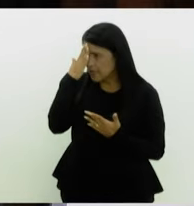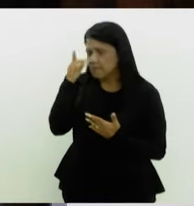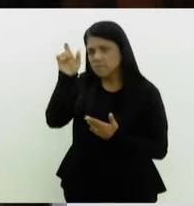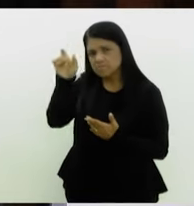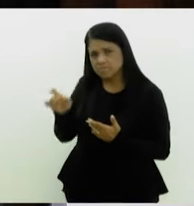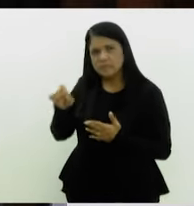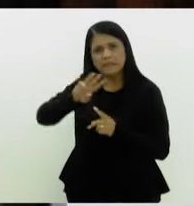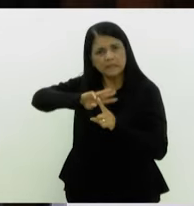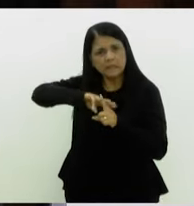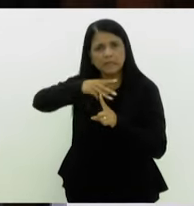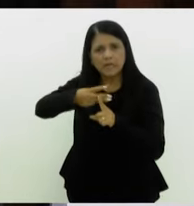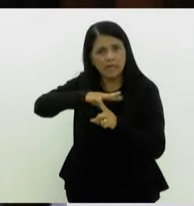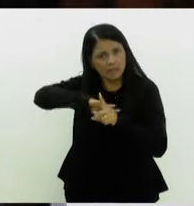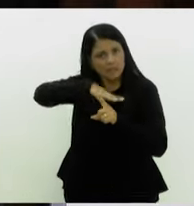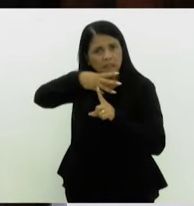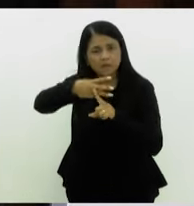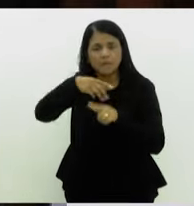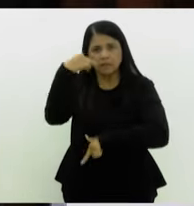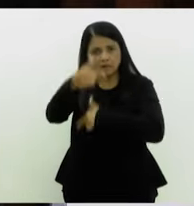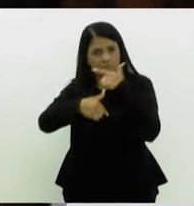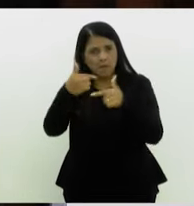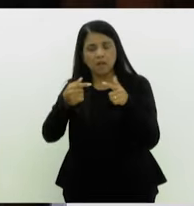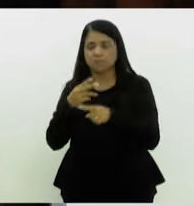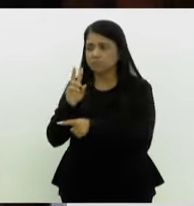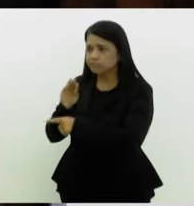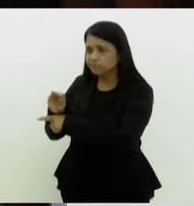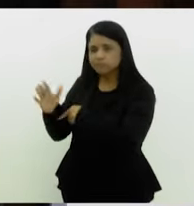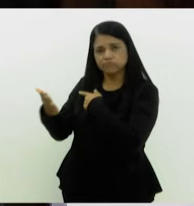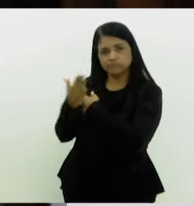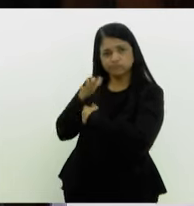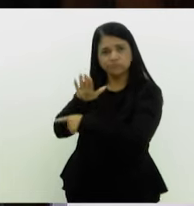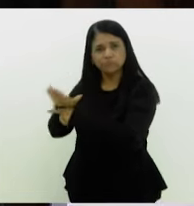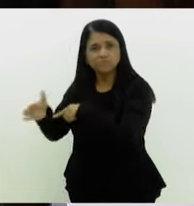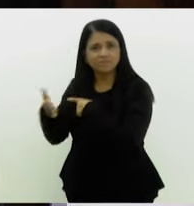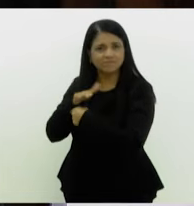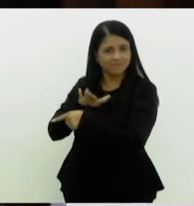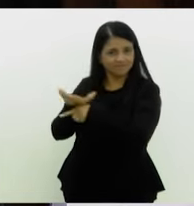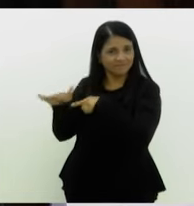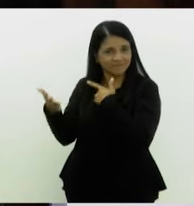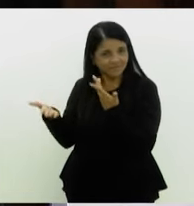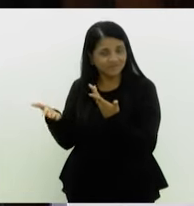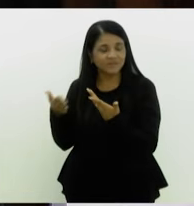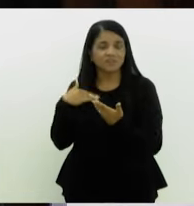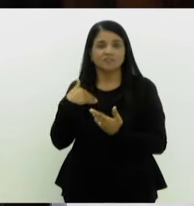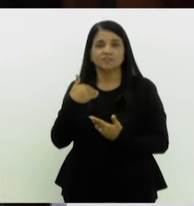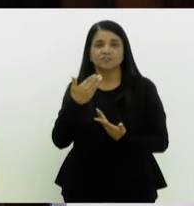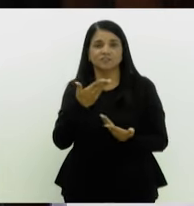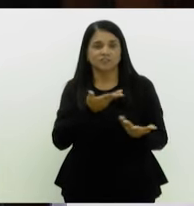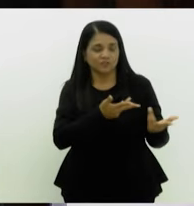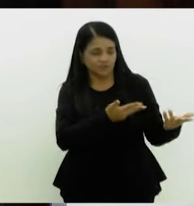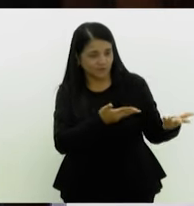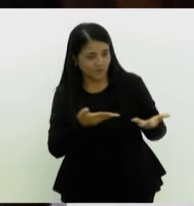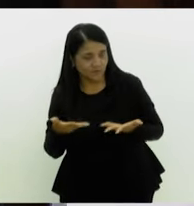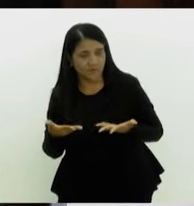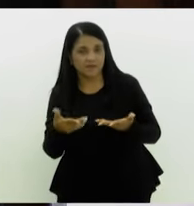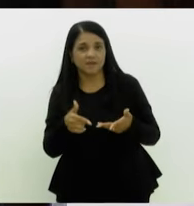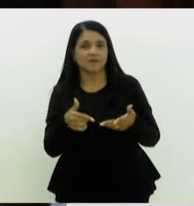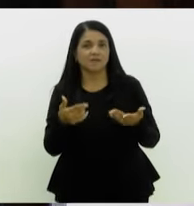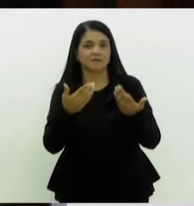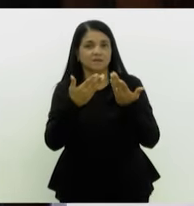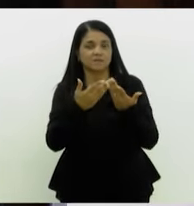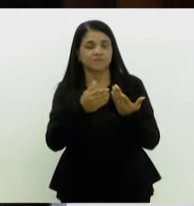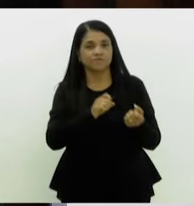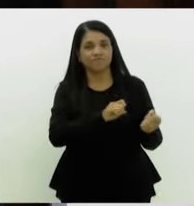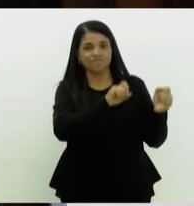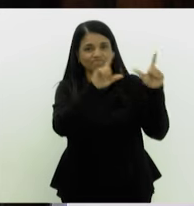jornada e a gente Uma toma conta da outra eu queria chamar para começar a abrir essa esse painel a